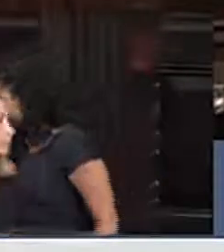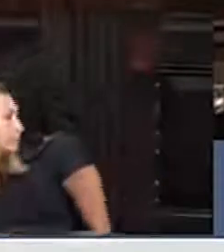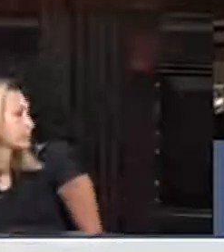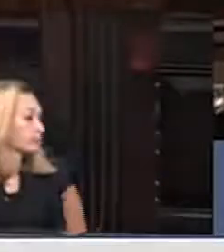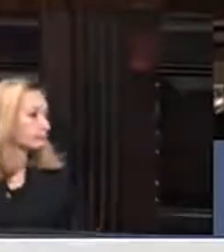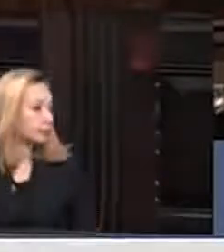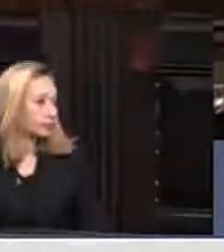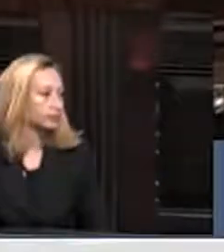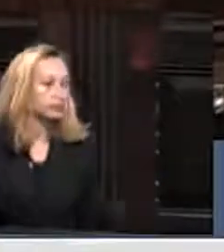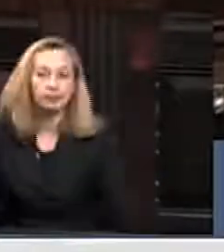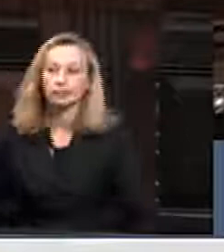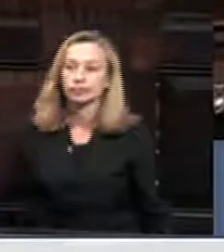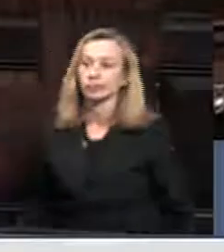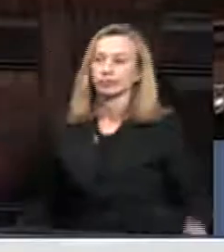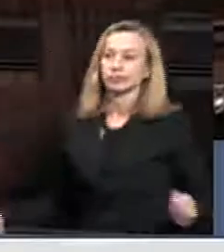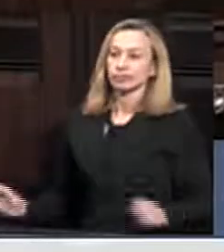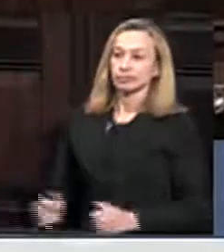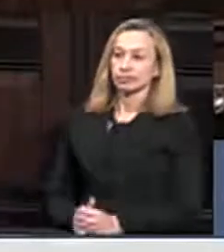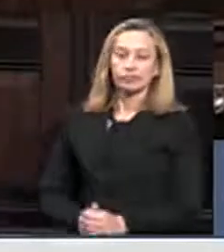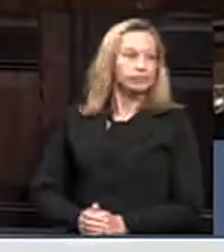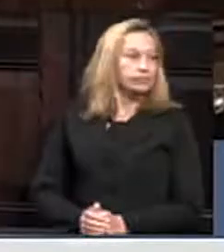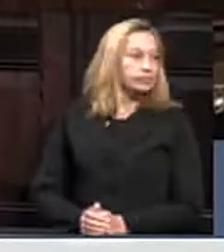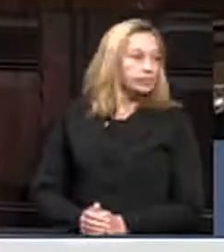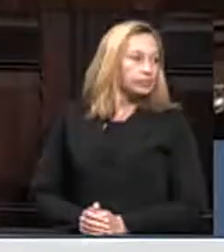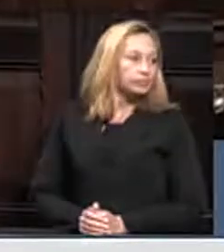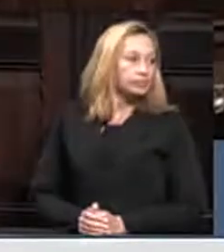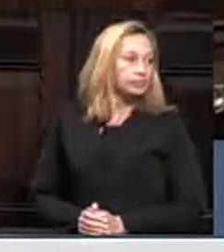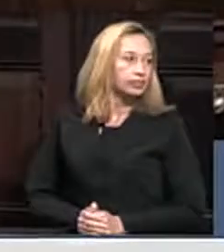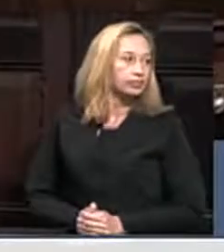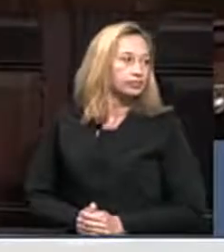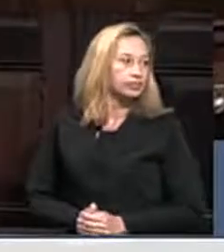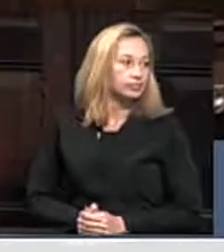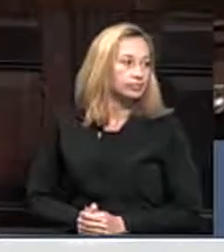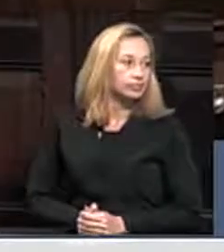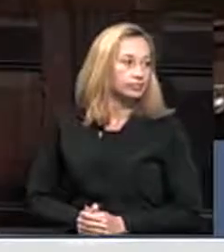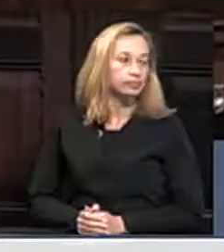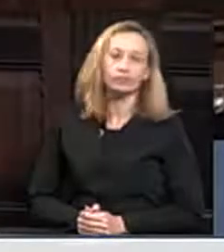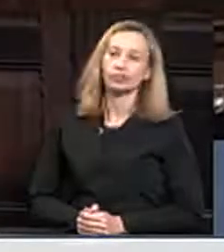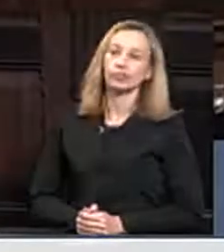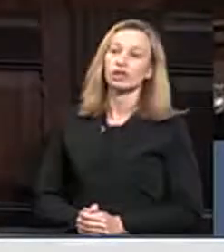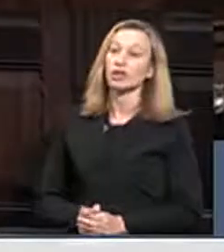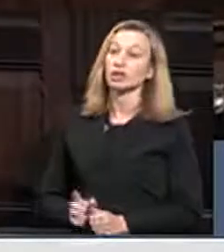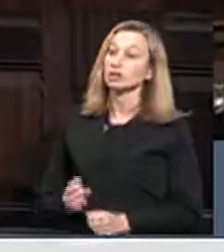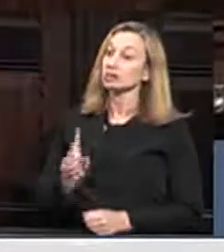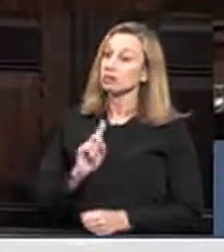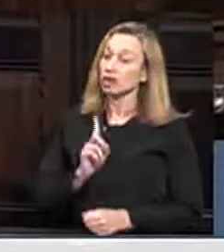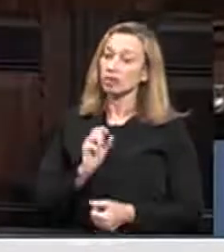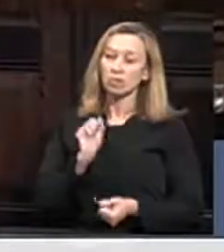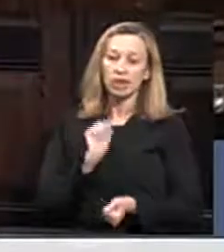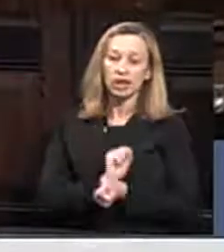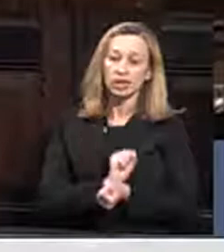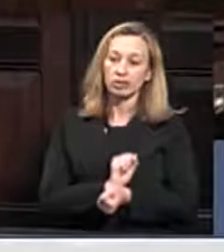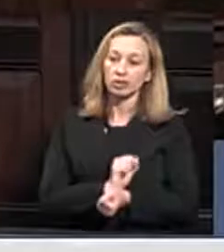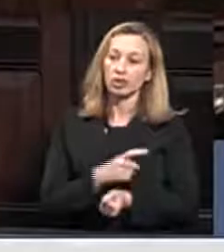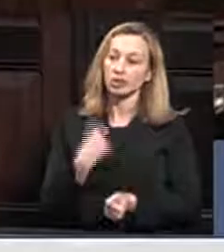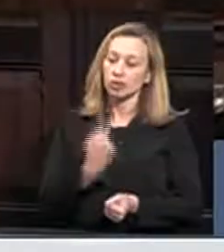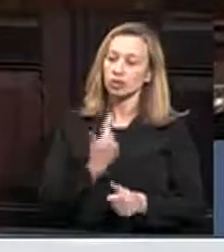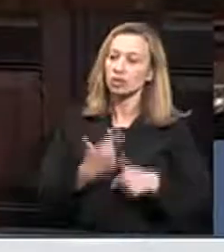jamais abrindo mão das nossas bandeiras de luta, que nós